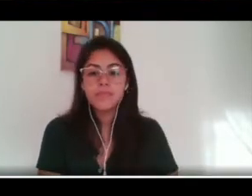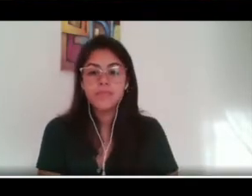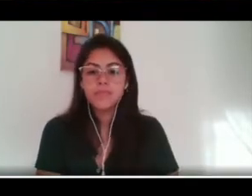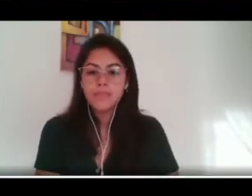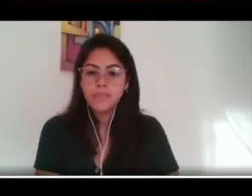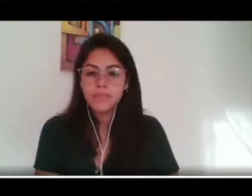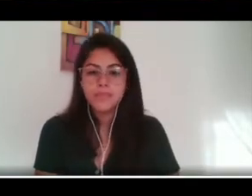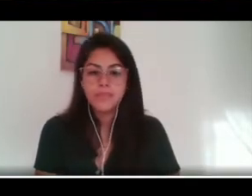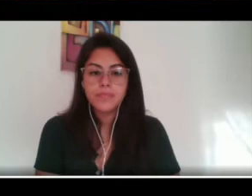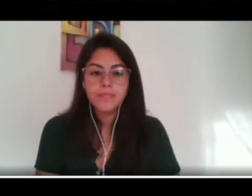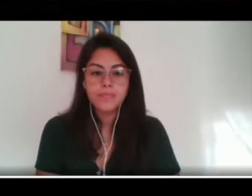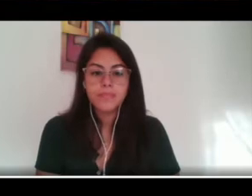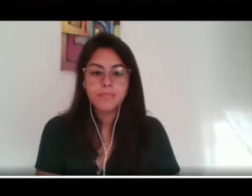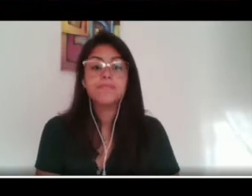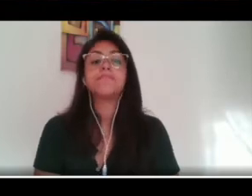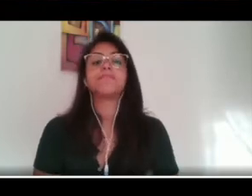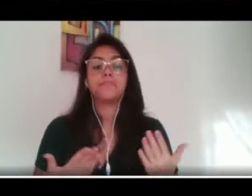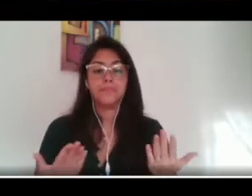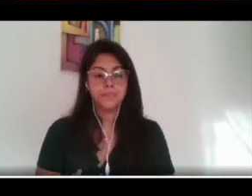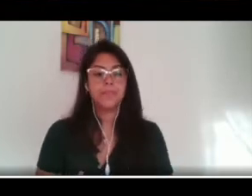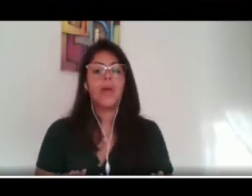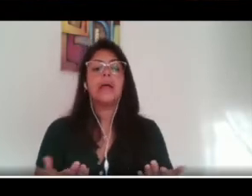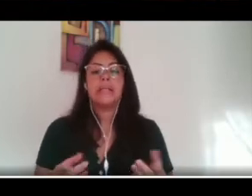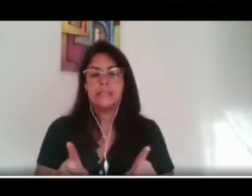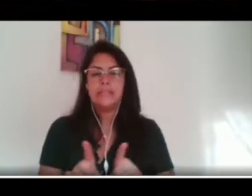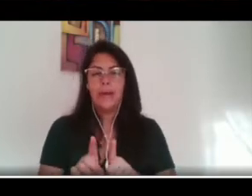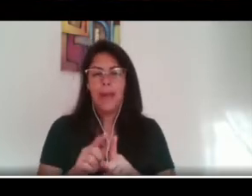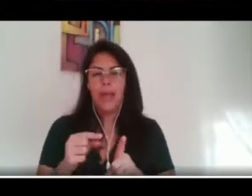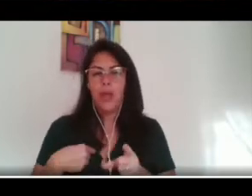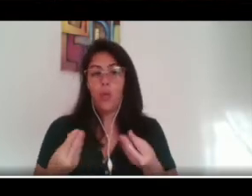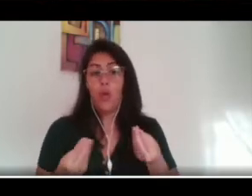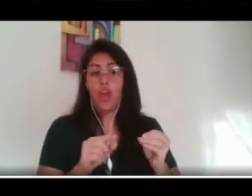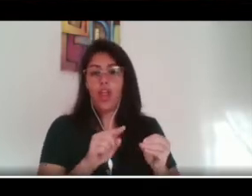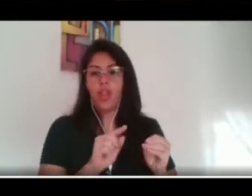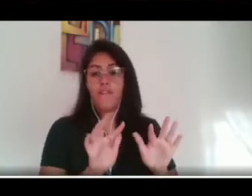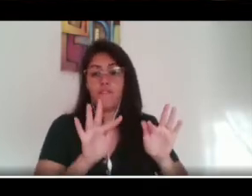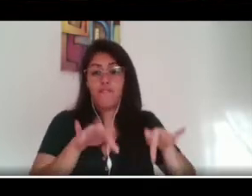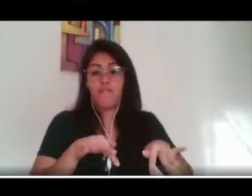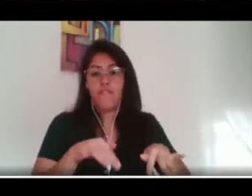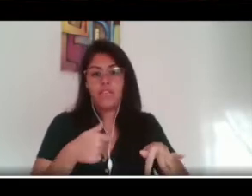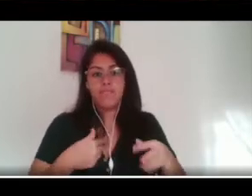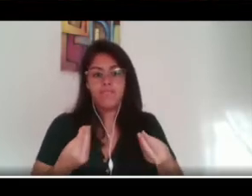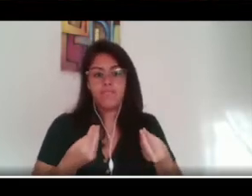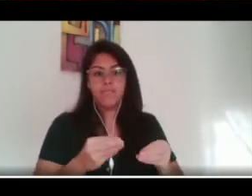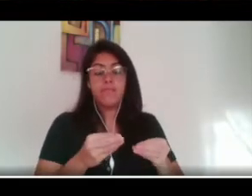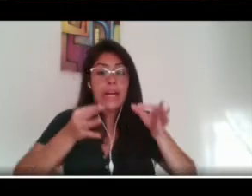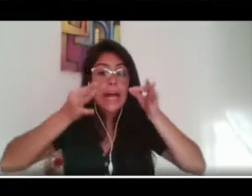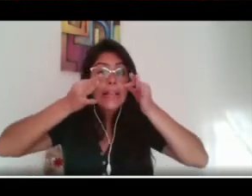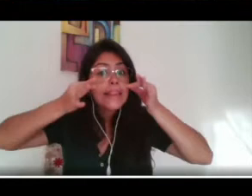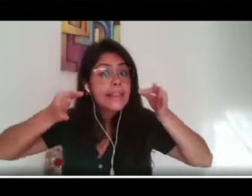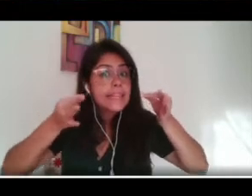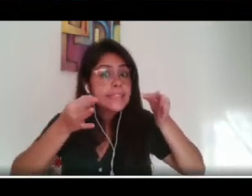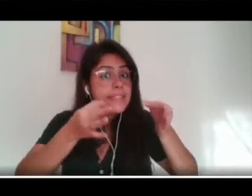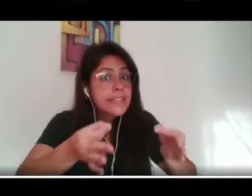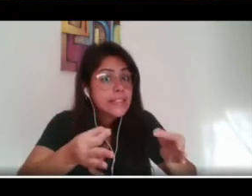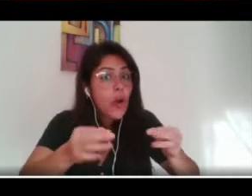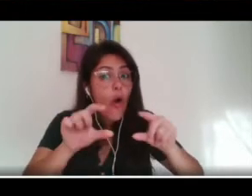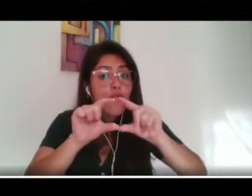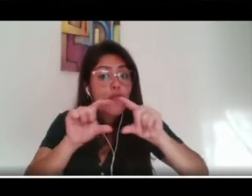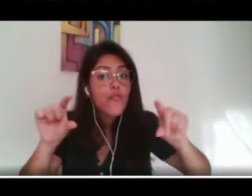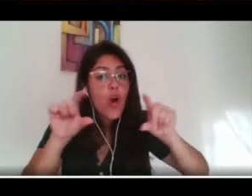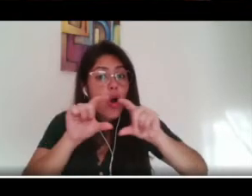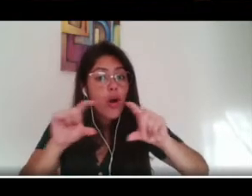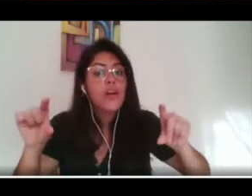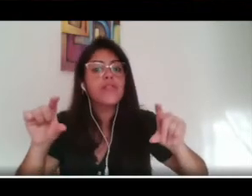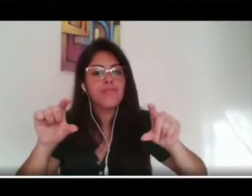E uma coisa que eu até botei aqui no final, ó, atenção às fórmulas decoradas. Quando